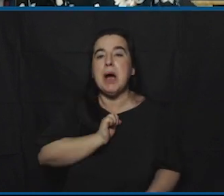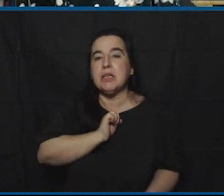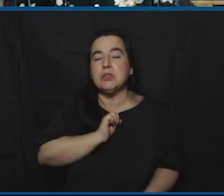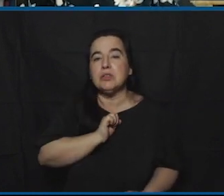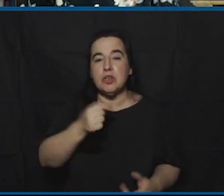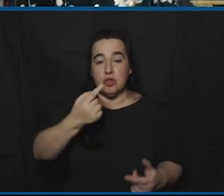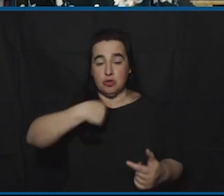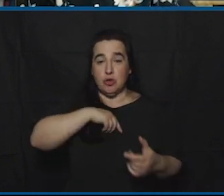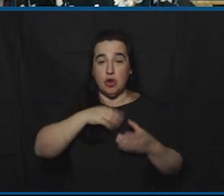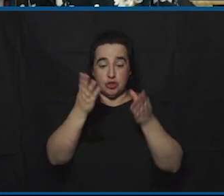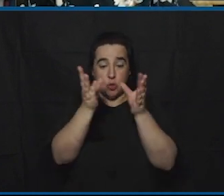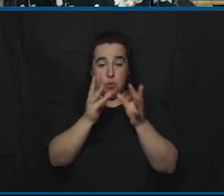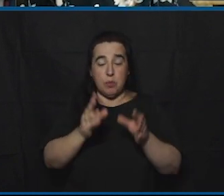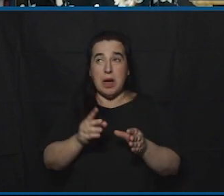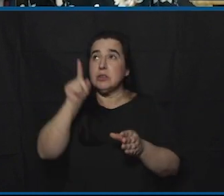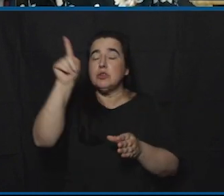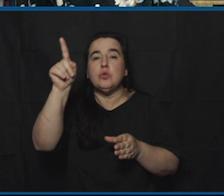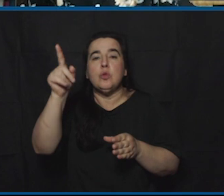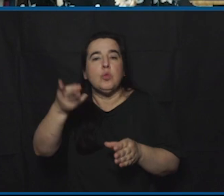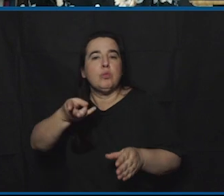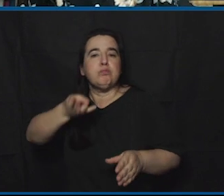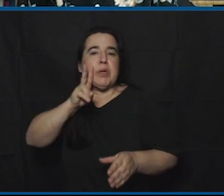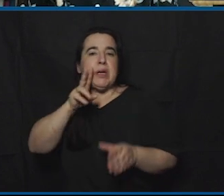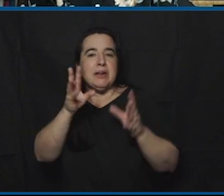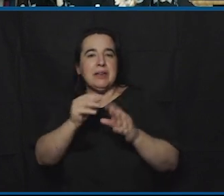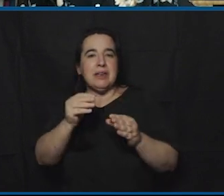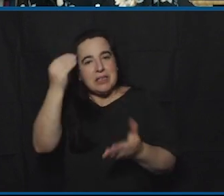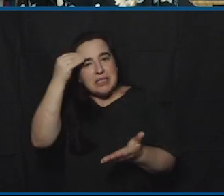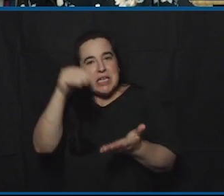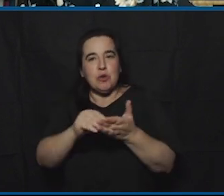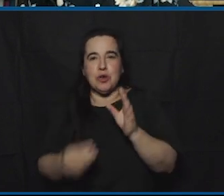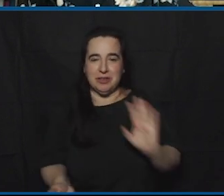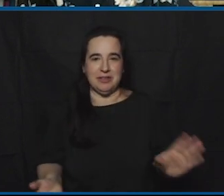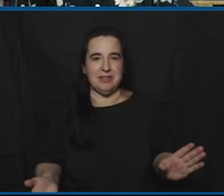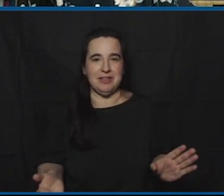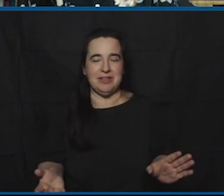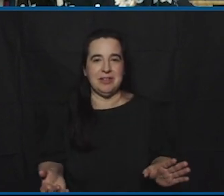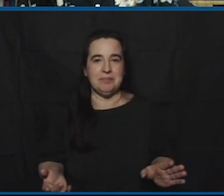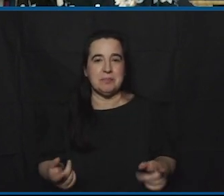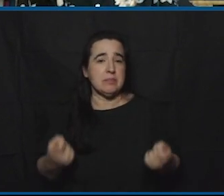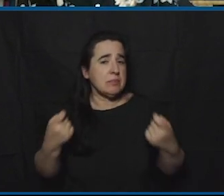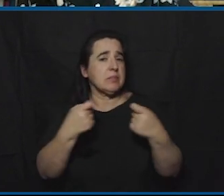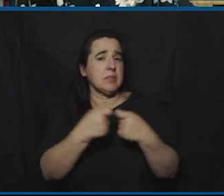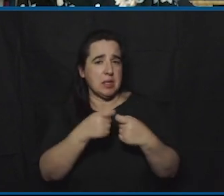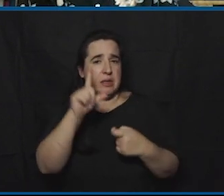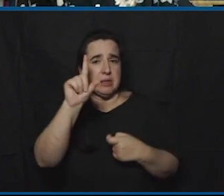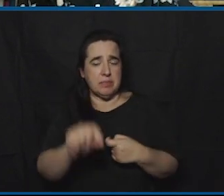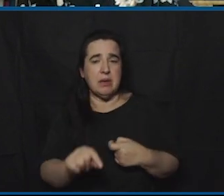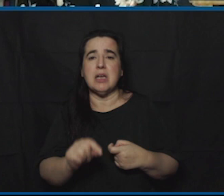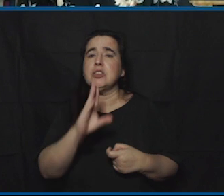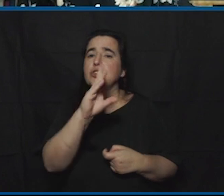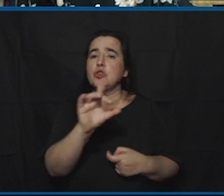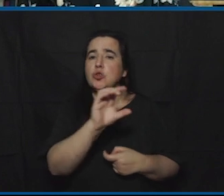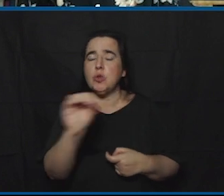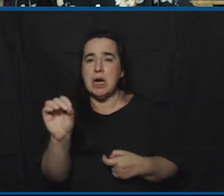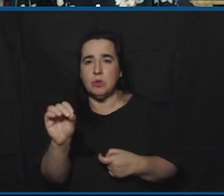barro e tu o nosso oleiro, e todos nós obra das tuas mãos. De acordo, novamente, com o apóstolo João, no primeiro capítulo, e